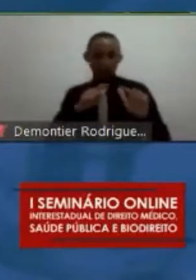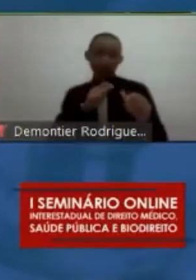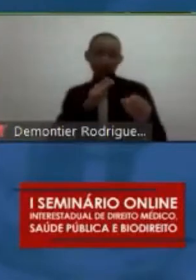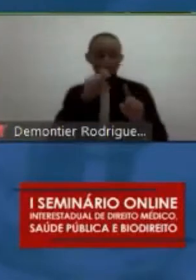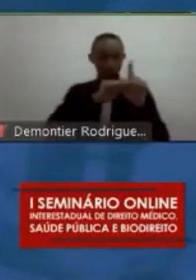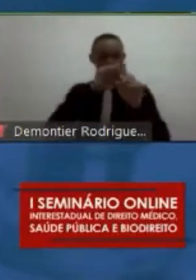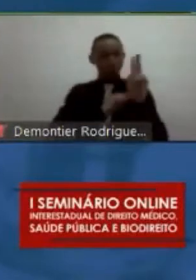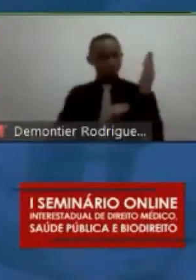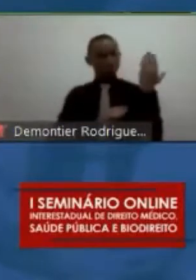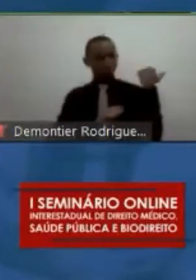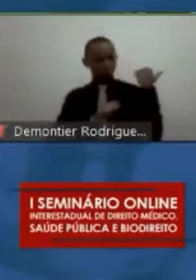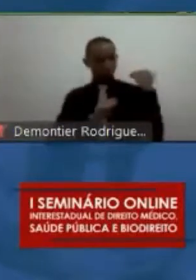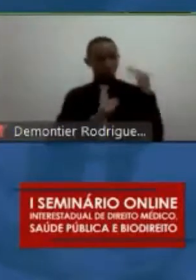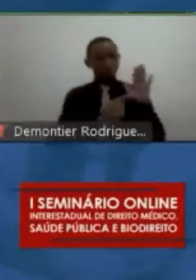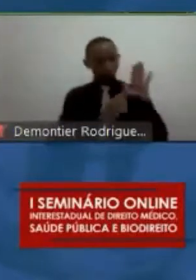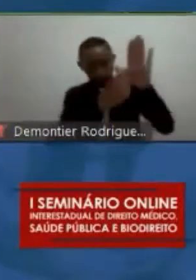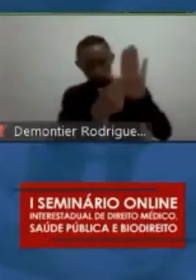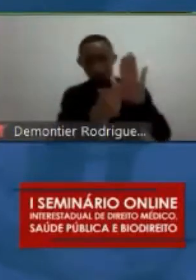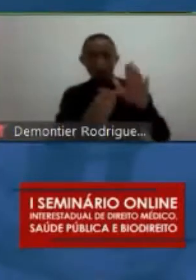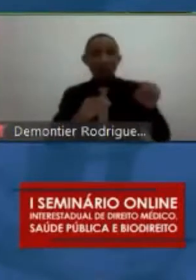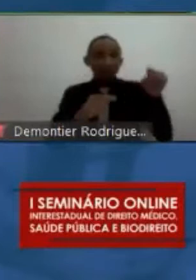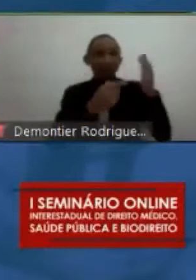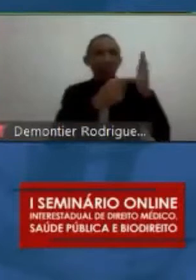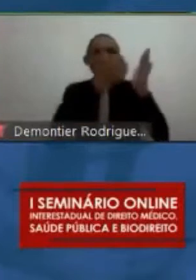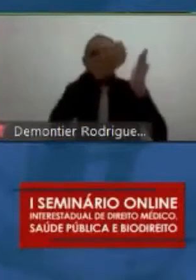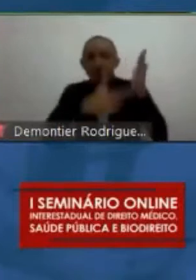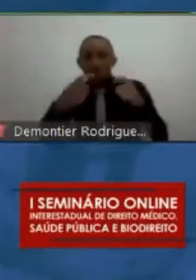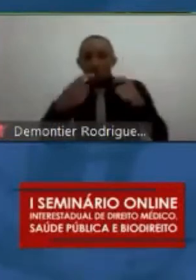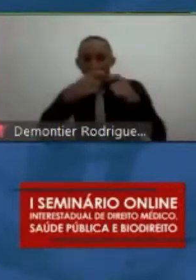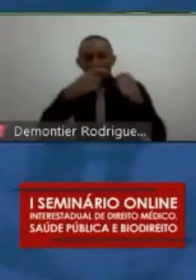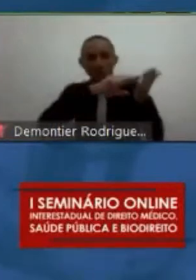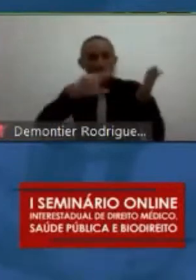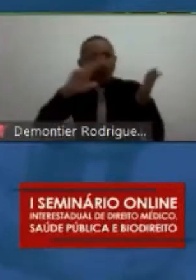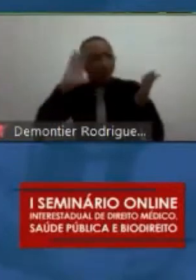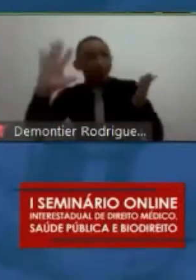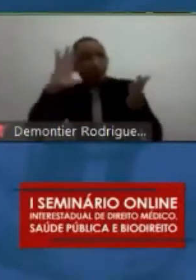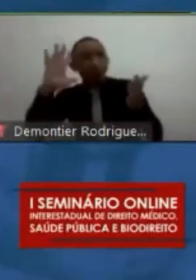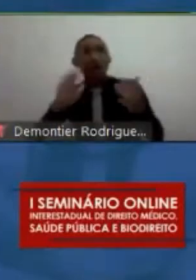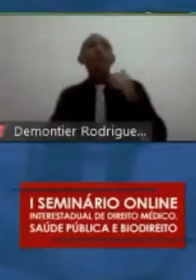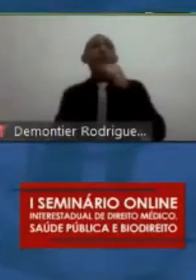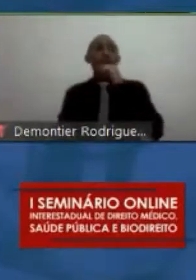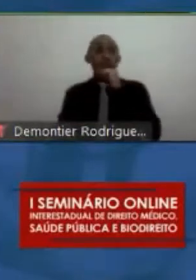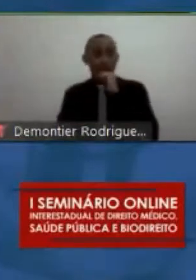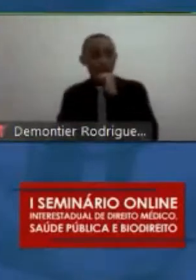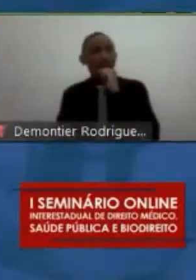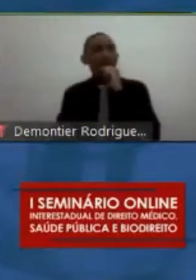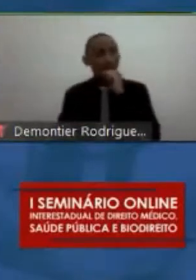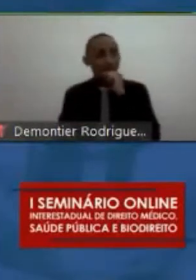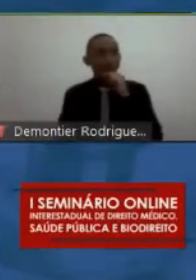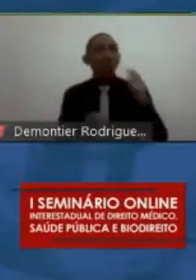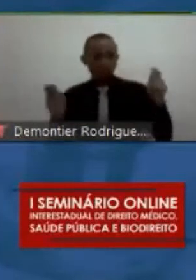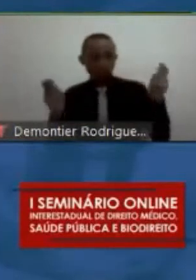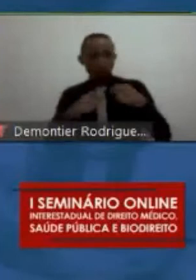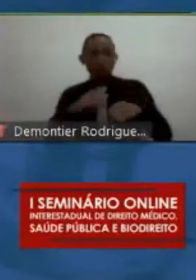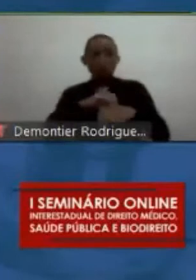meses e ele tem demonstrado, através da literatura médica, de que há uma indicação